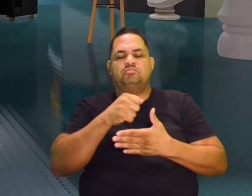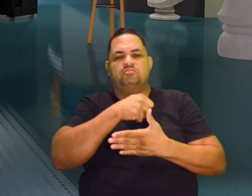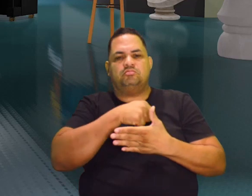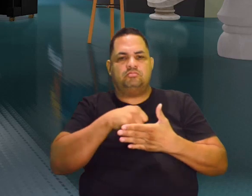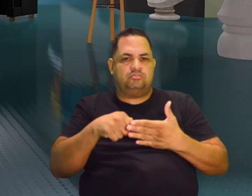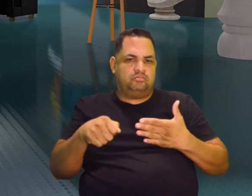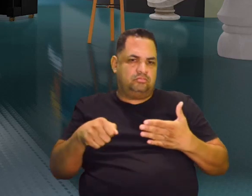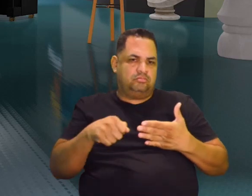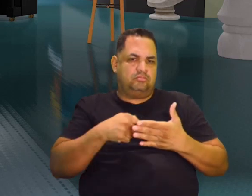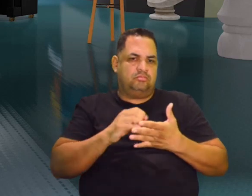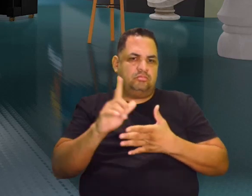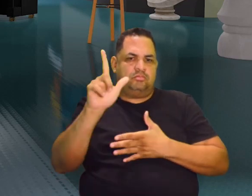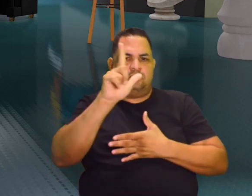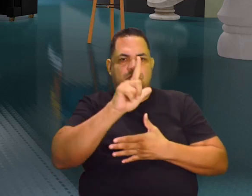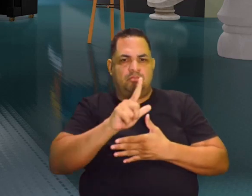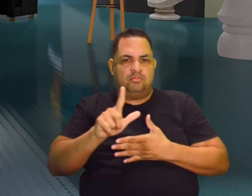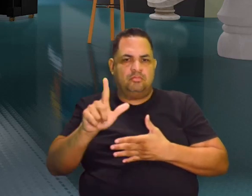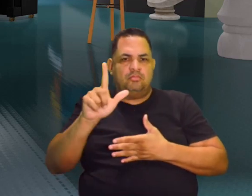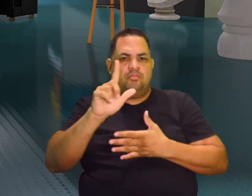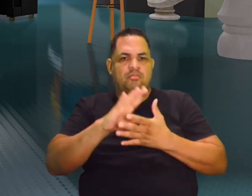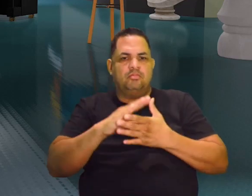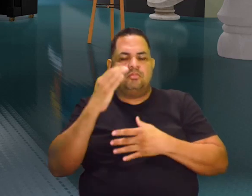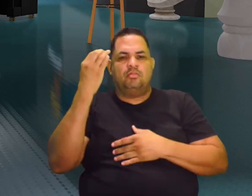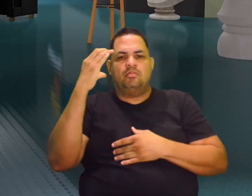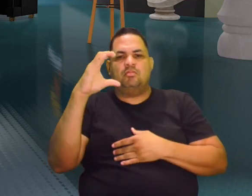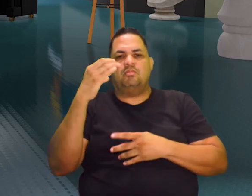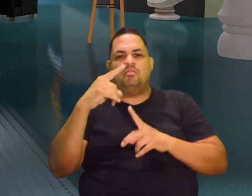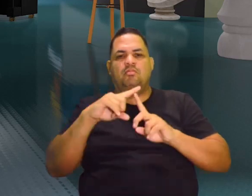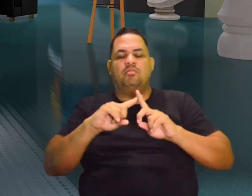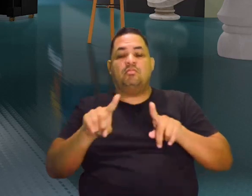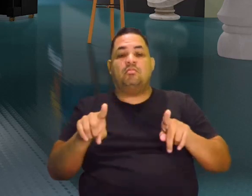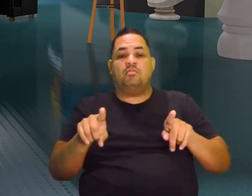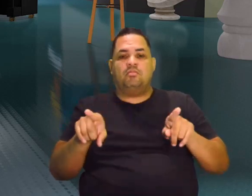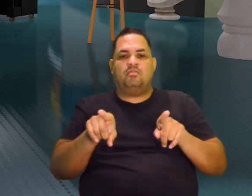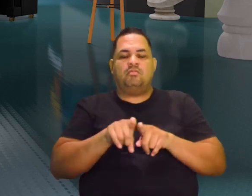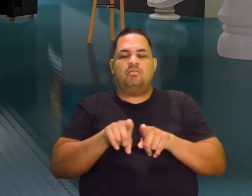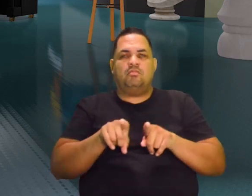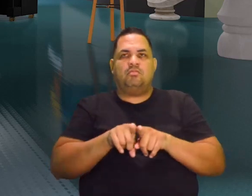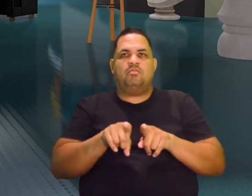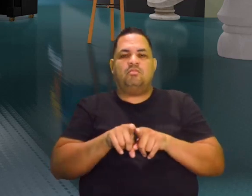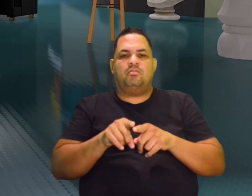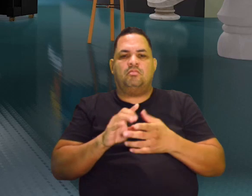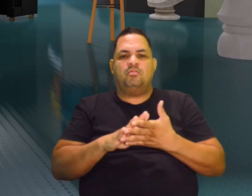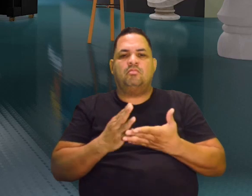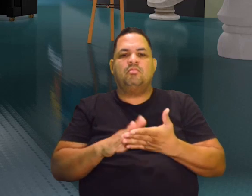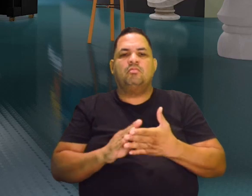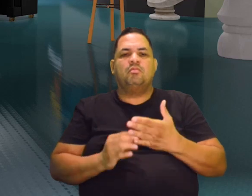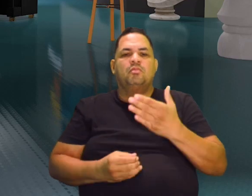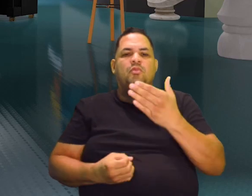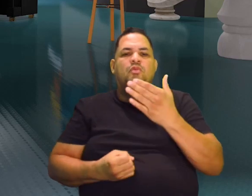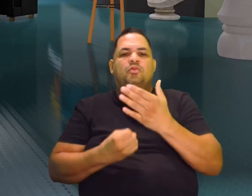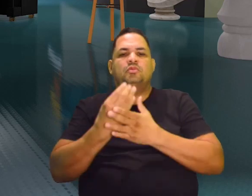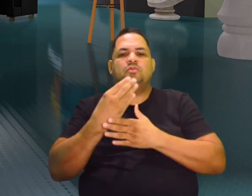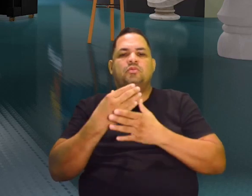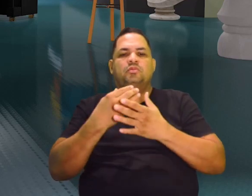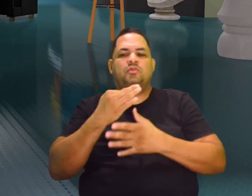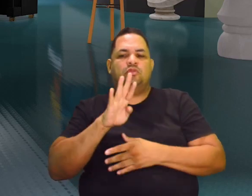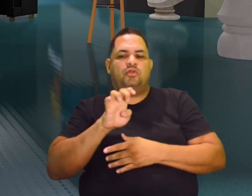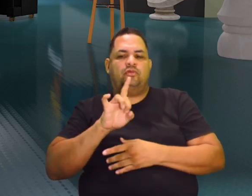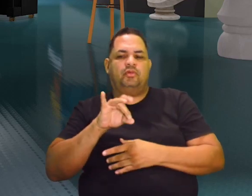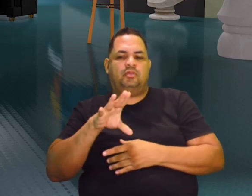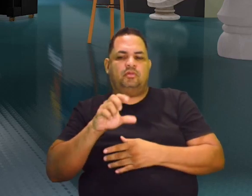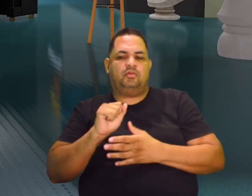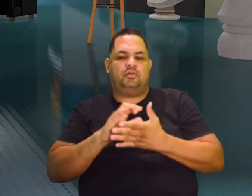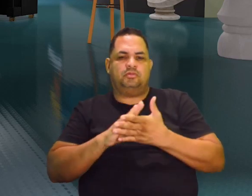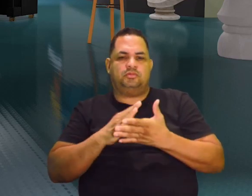né? A literatura, para a ciência, porém mesmo assim surgiram, né, os trovadores que escreviam.